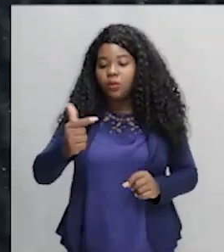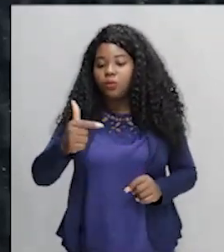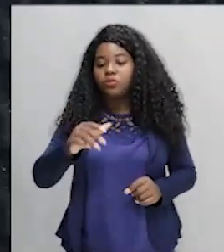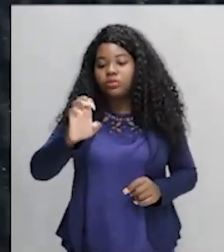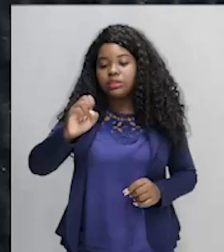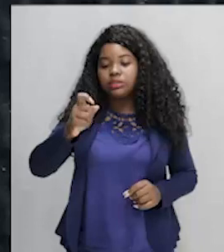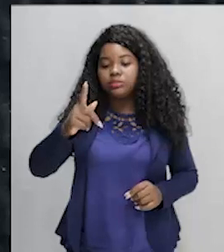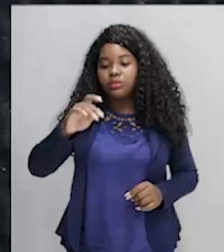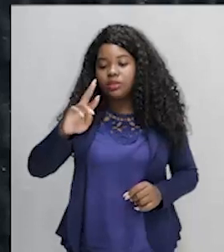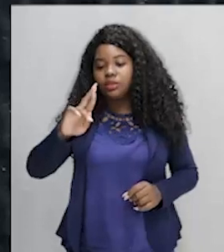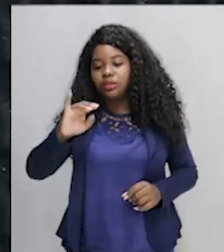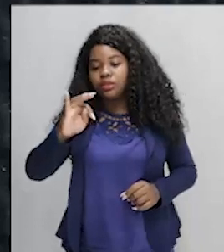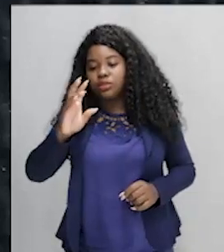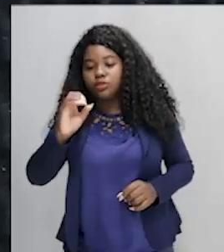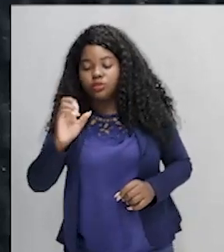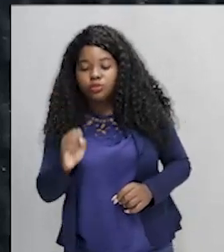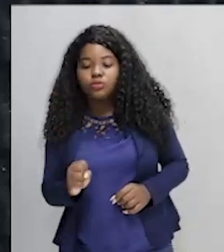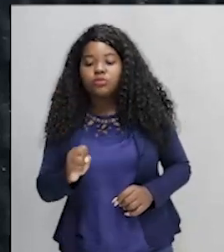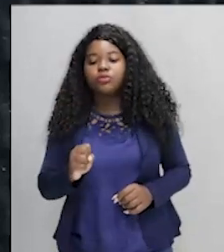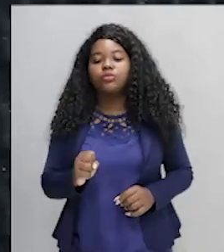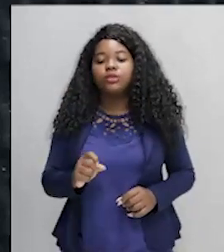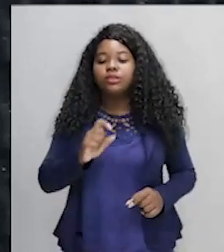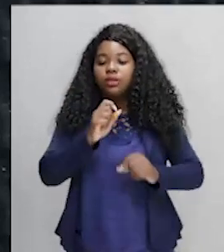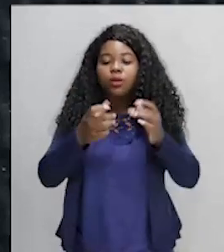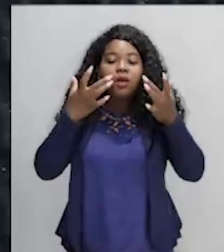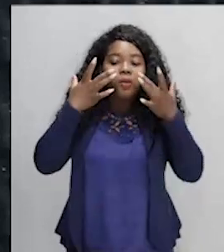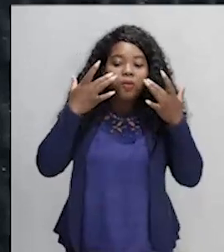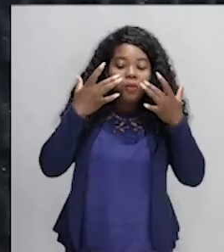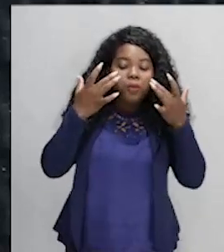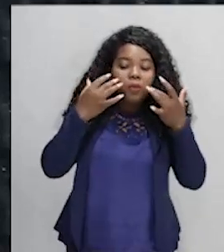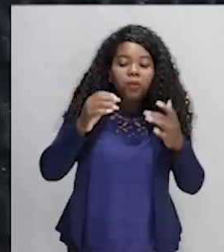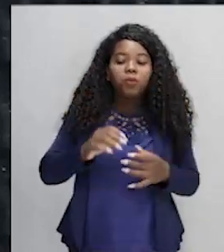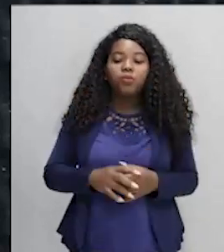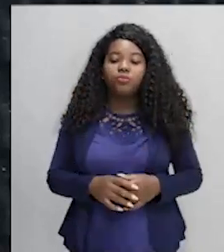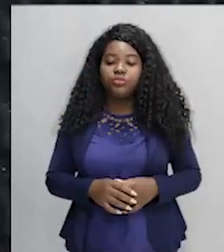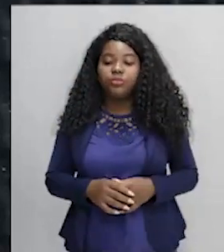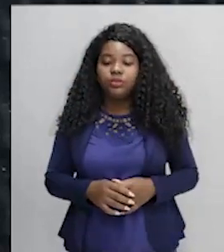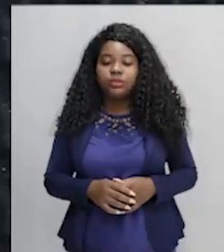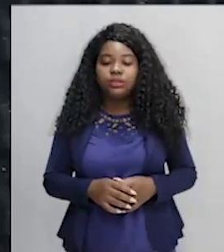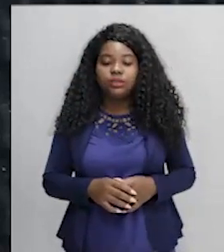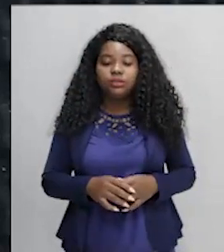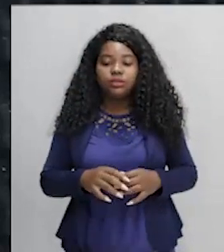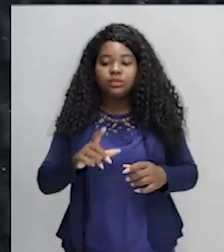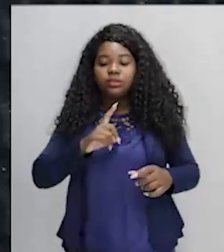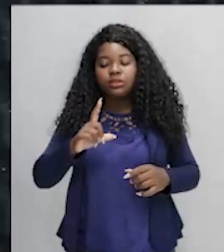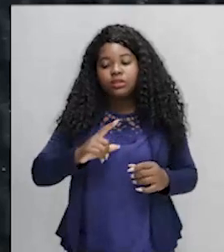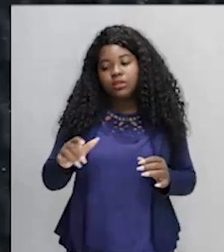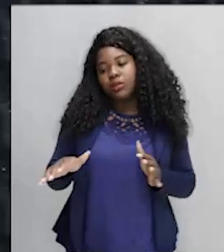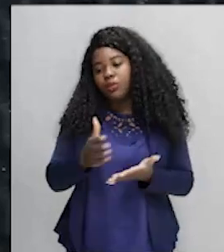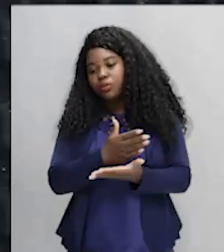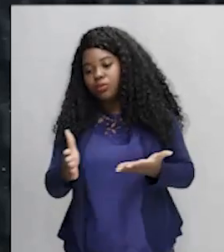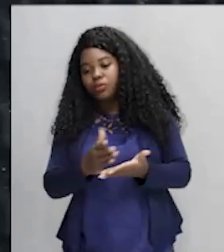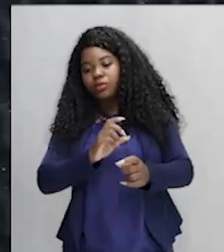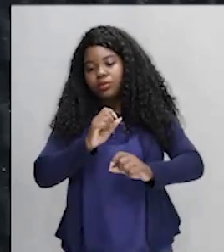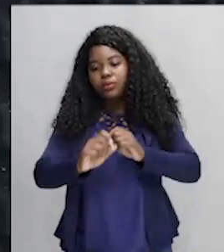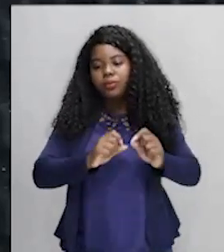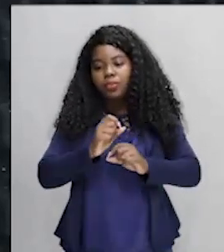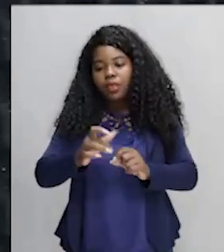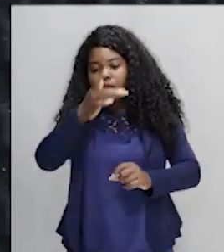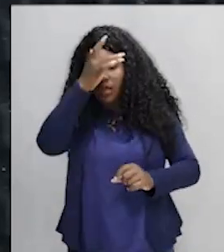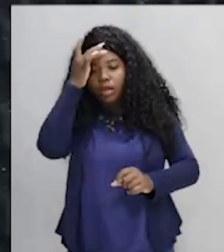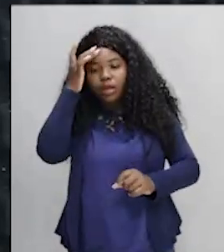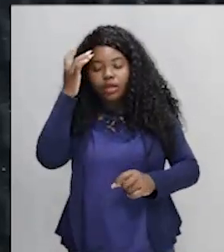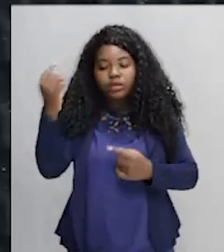ator. Então, nesse caso, a plateia ela vai estar no local fisicamente aberto, num local,